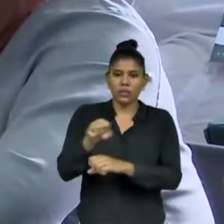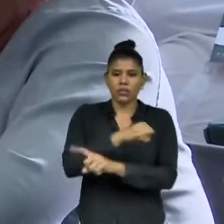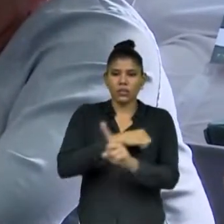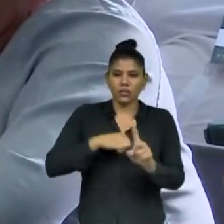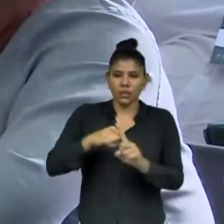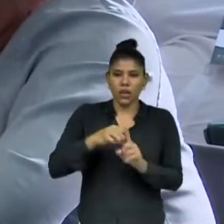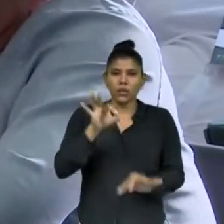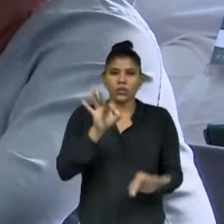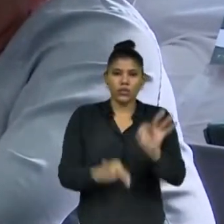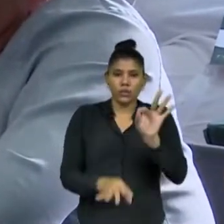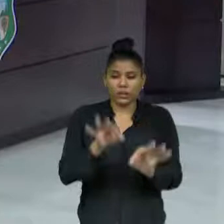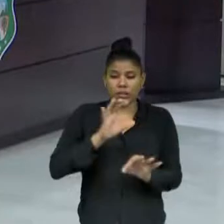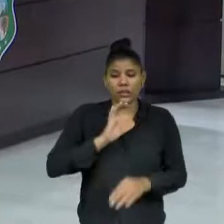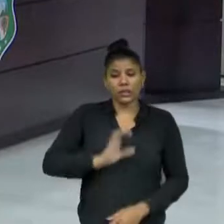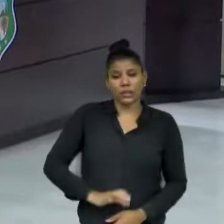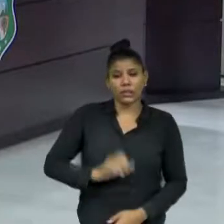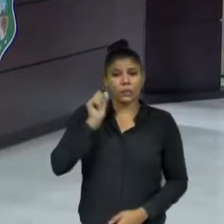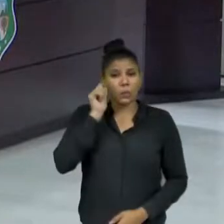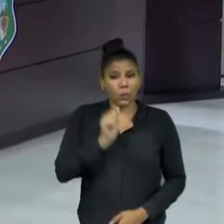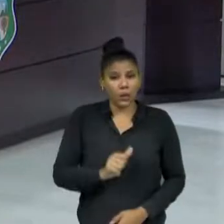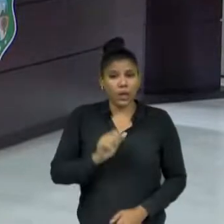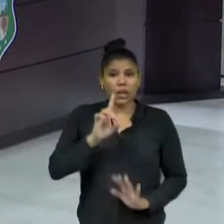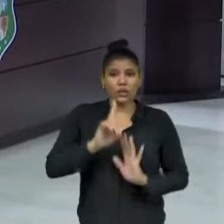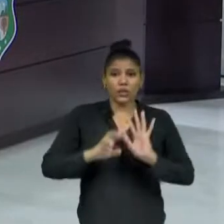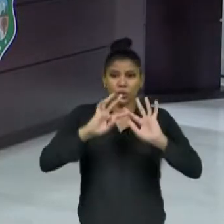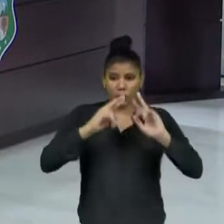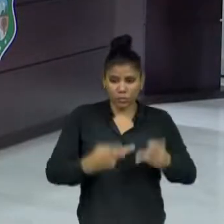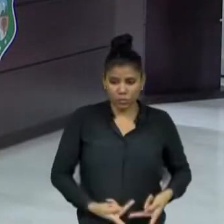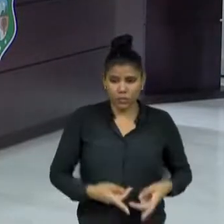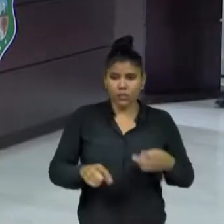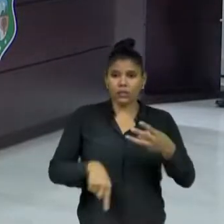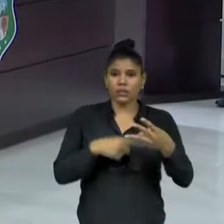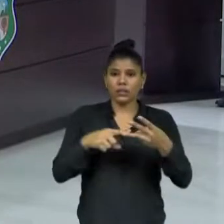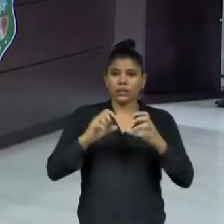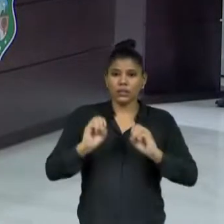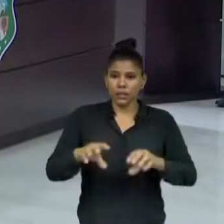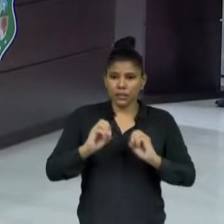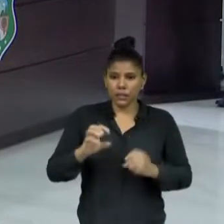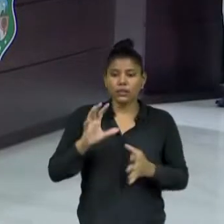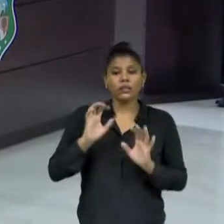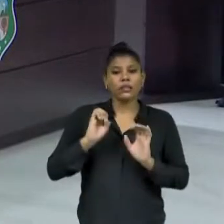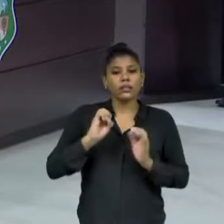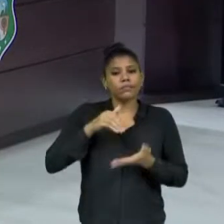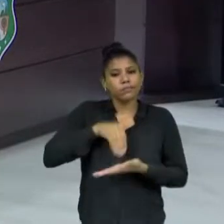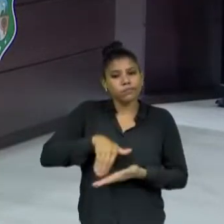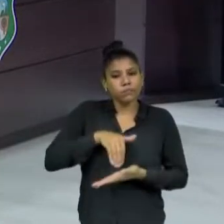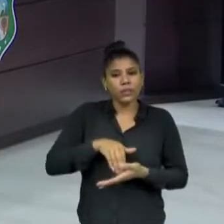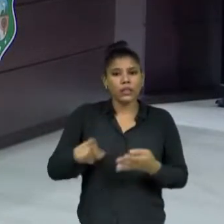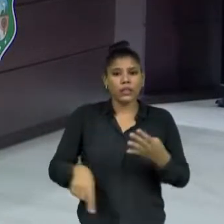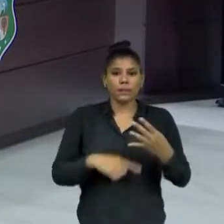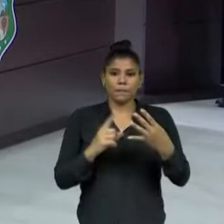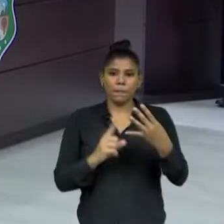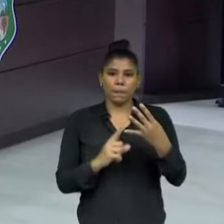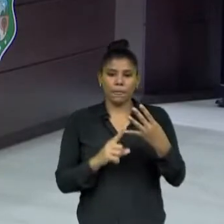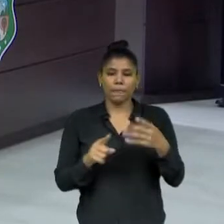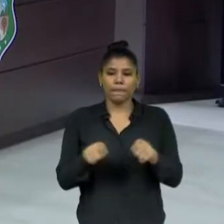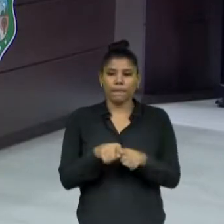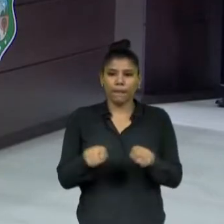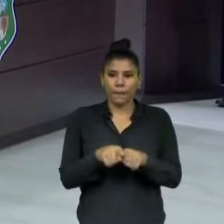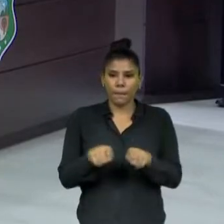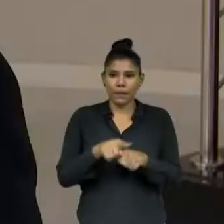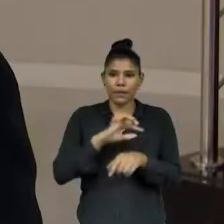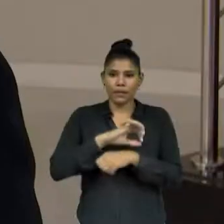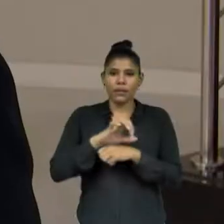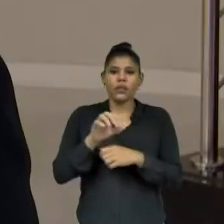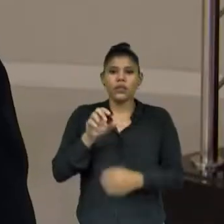Cidadania, Mulheres e Direitos Humanos, Secretaria de Educação e Superintendência do Sistema Estadual de Atendimento